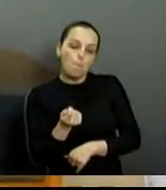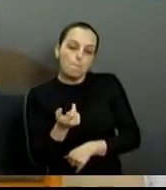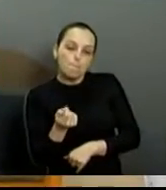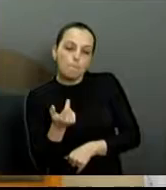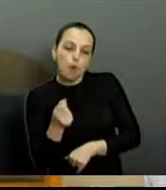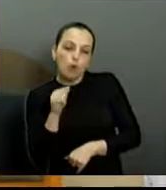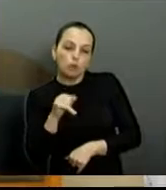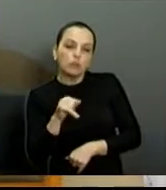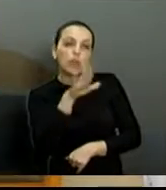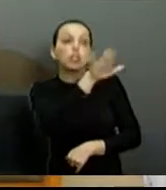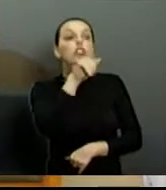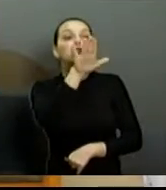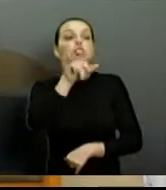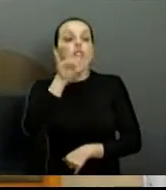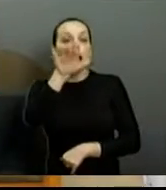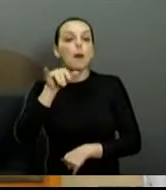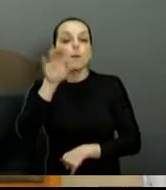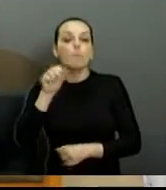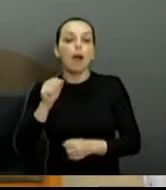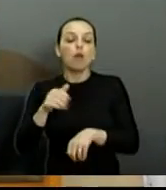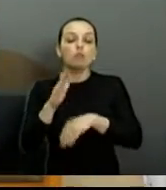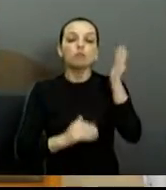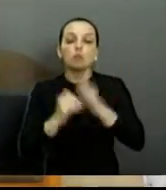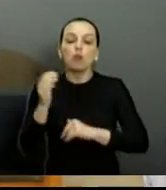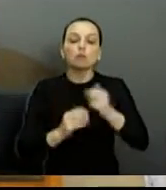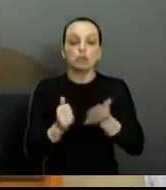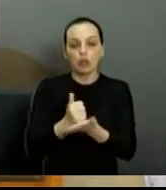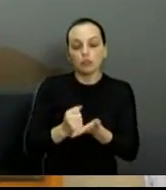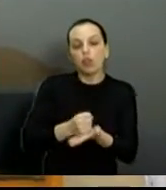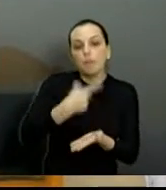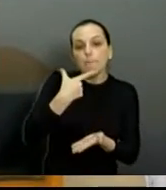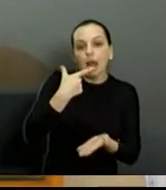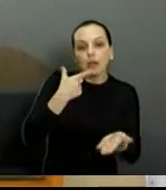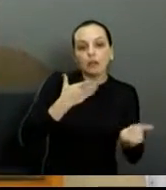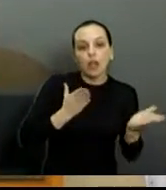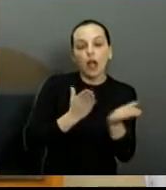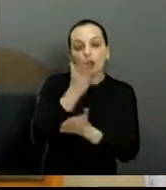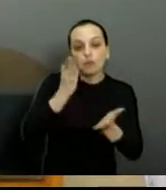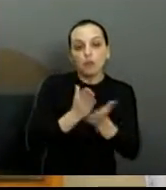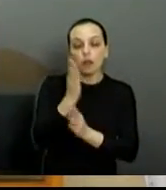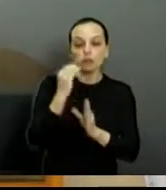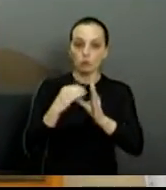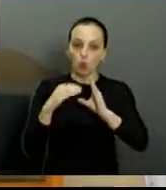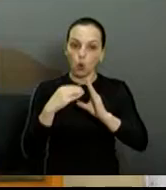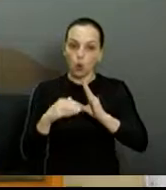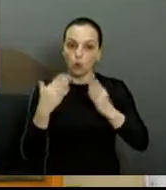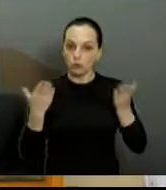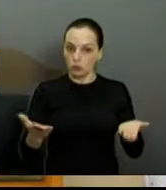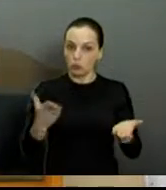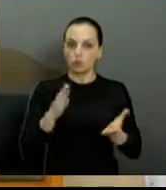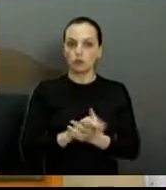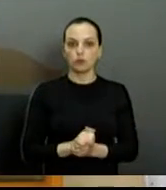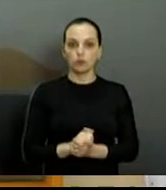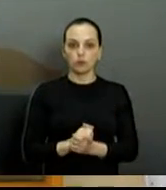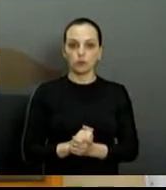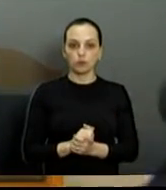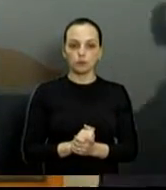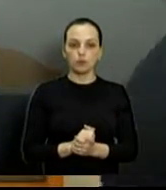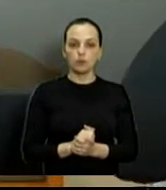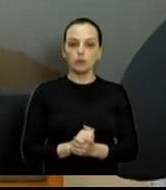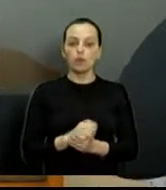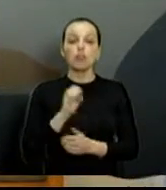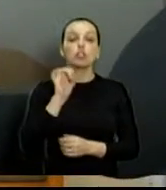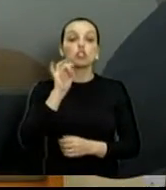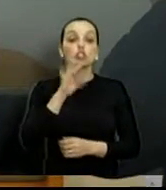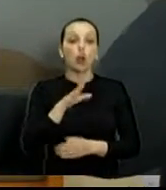multa o crf a gente sabe que remédio só disponibilizado pelo farmacêutico expostas a